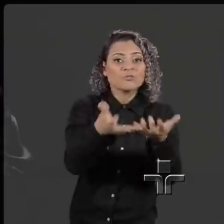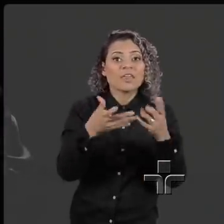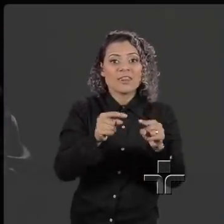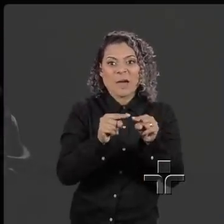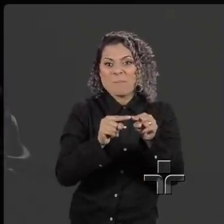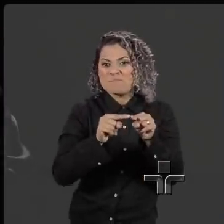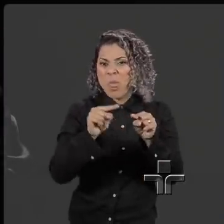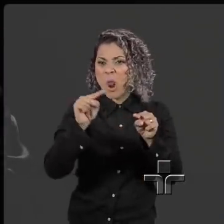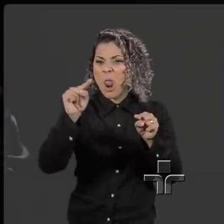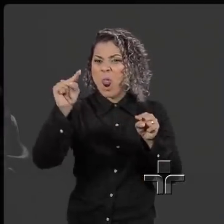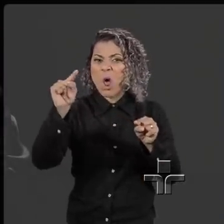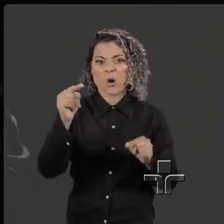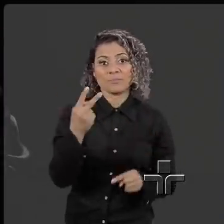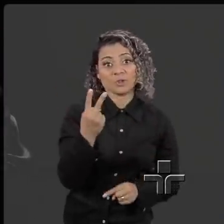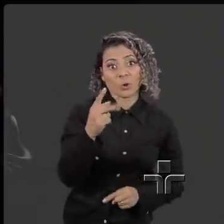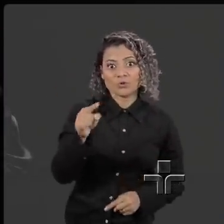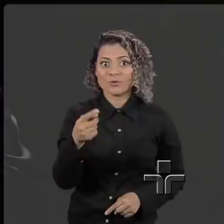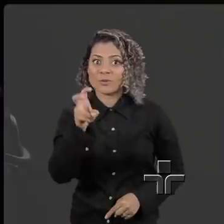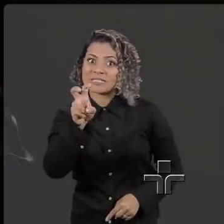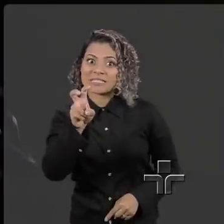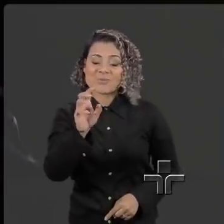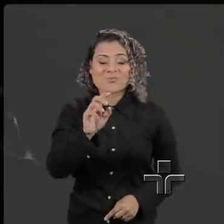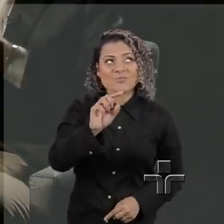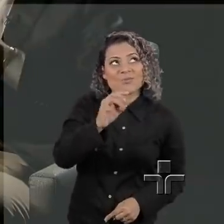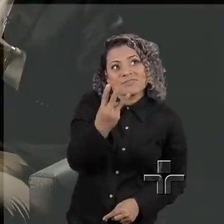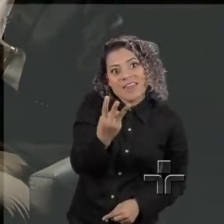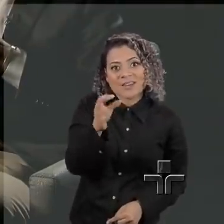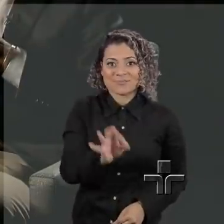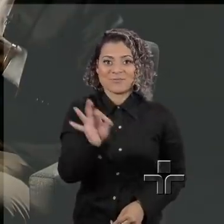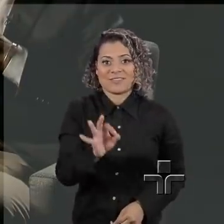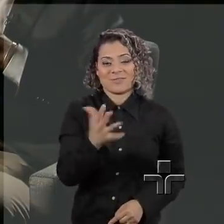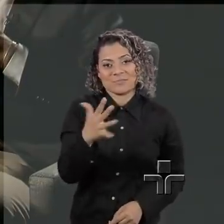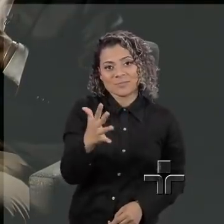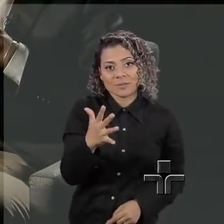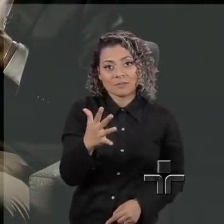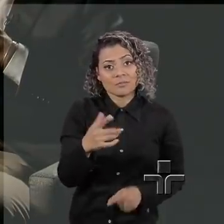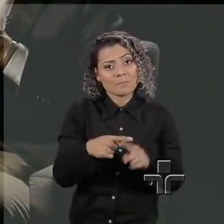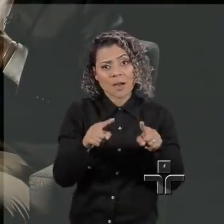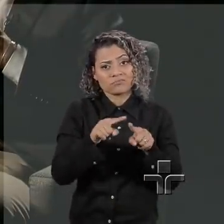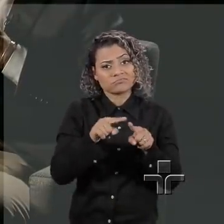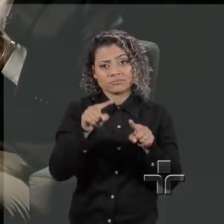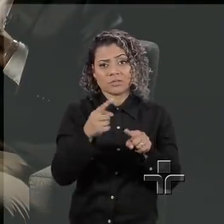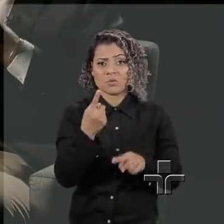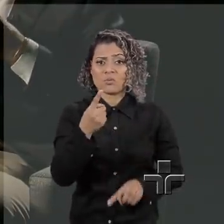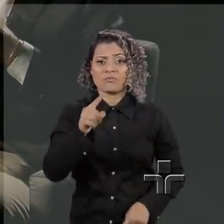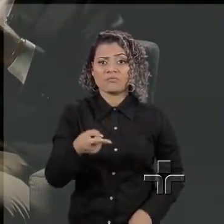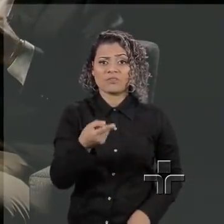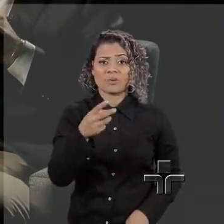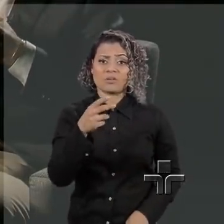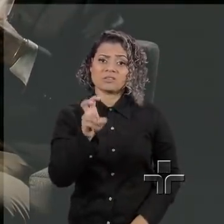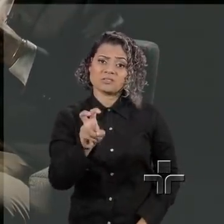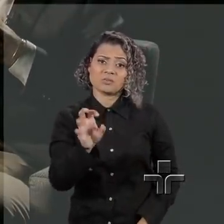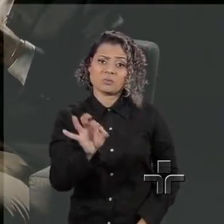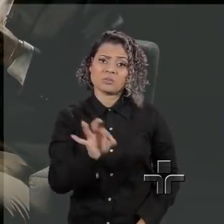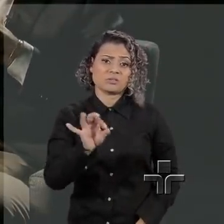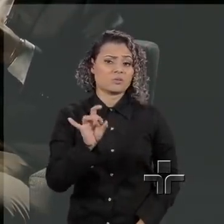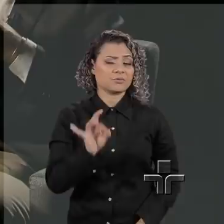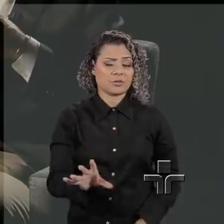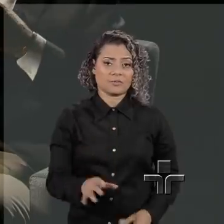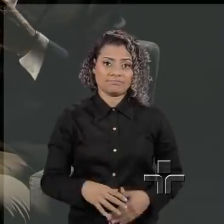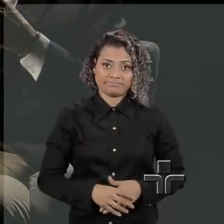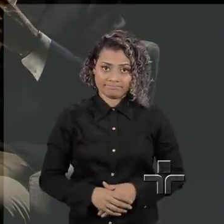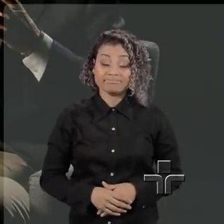era que o PIB poderia crescer entre 2,5% e 3% e vai crescer em torno de 1,5%, um pouco menos de